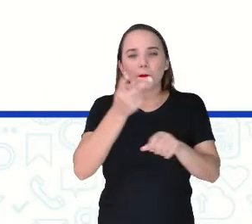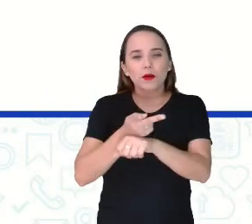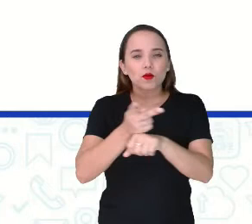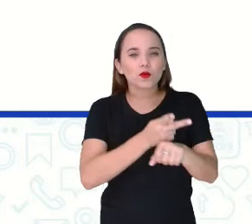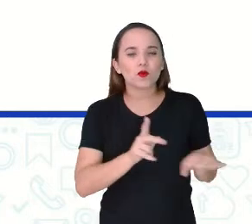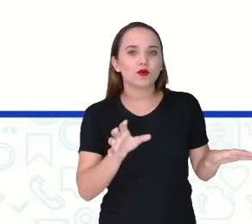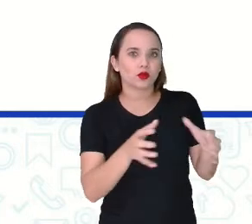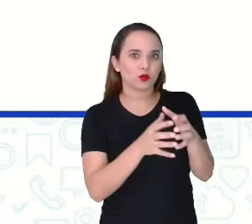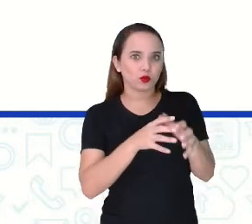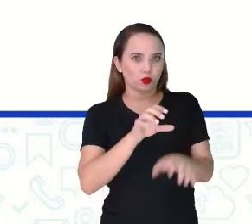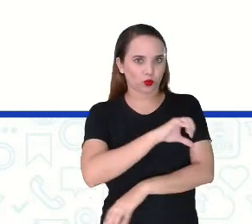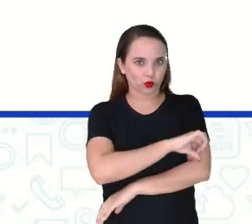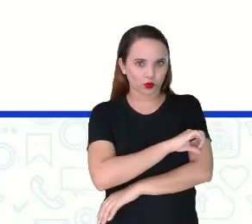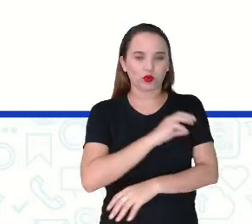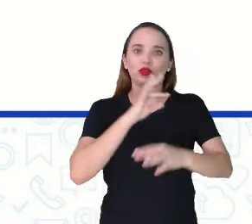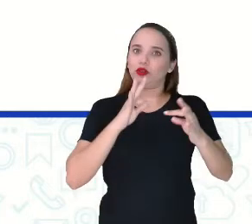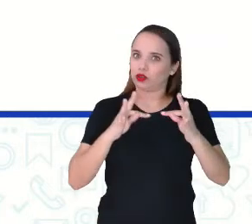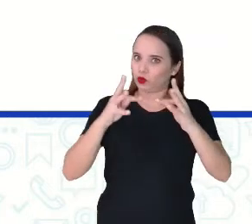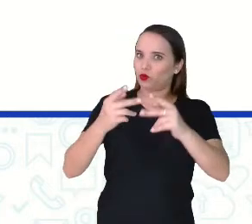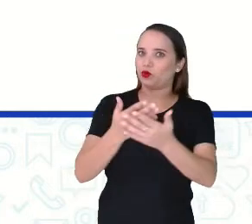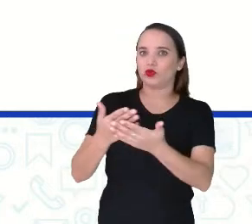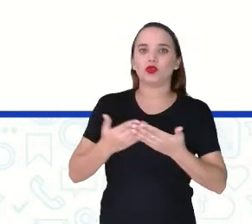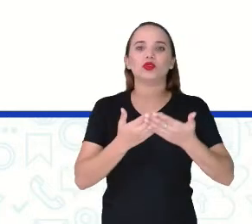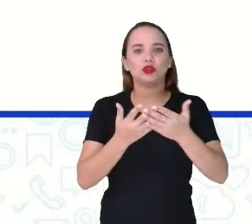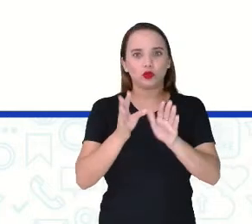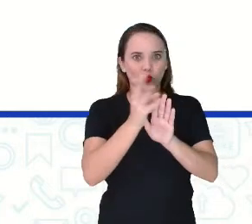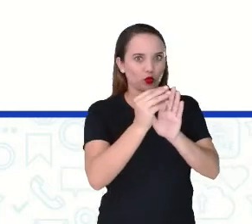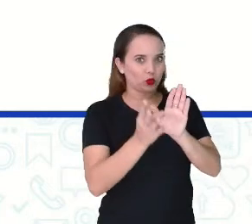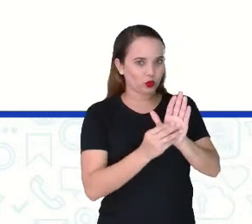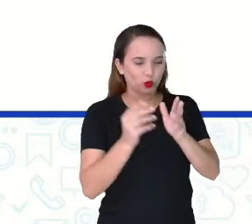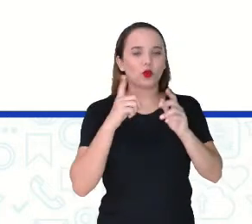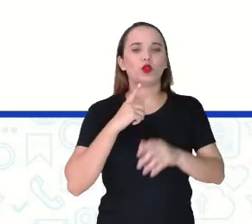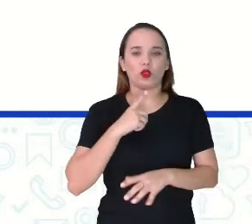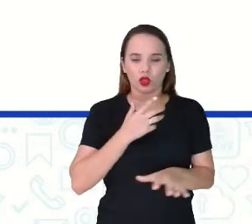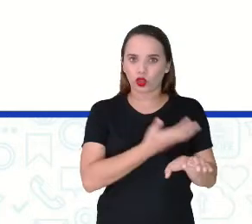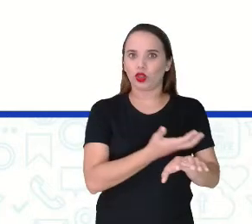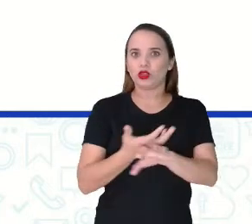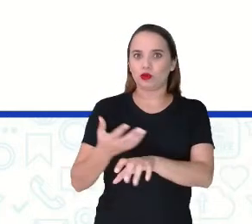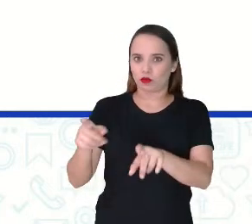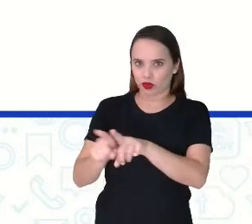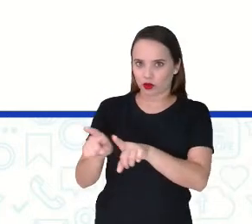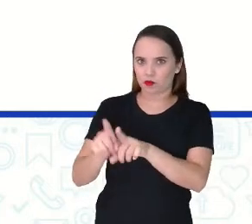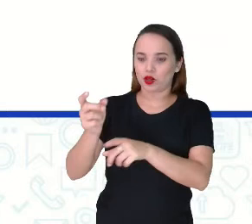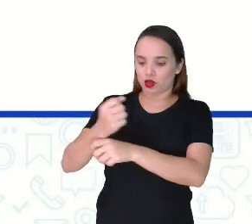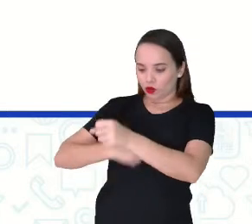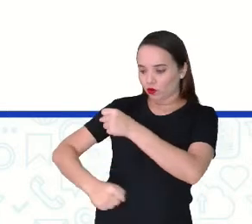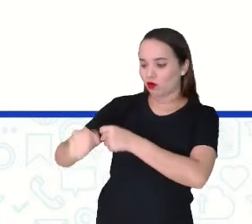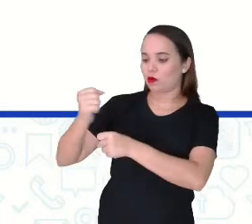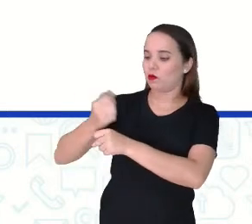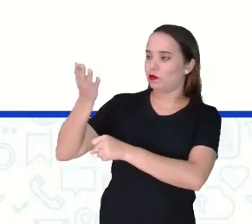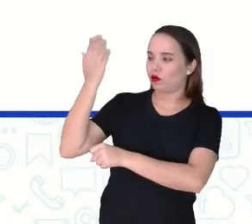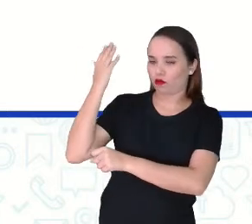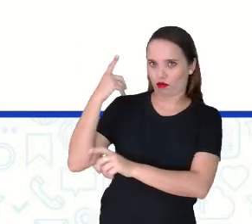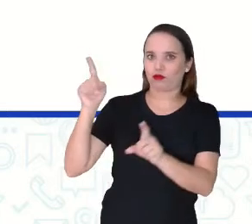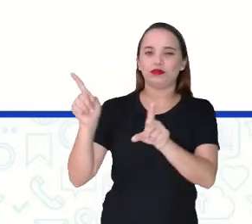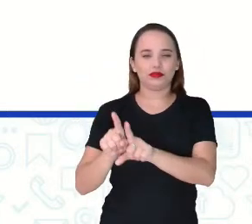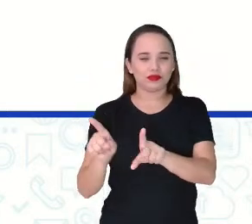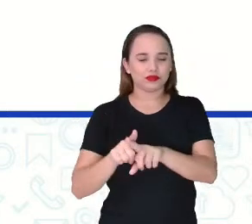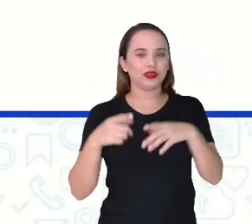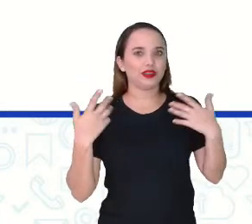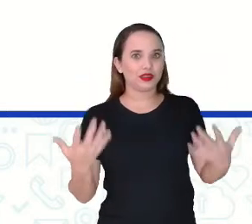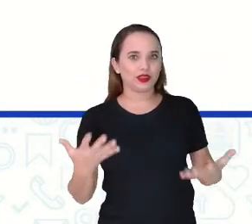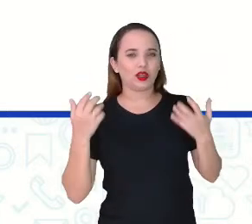e todas as aulas de todos os componentes curriculares estão lá, inclusive aulas do ano passado. Então fica à vontade, tá